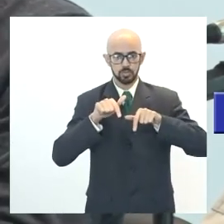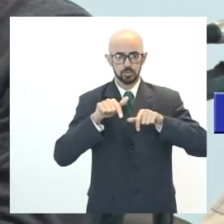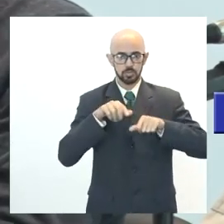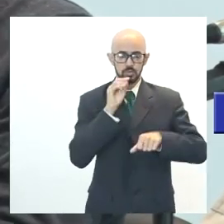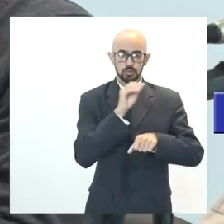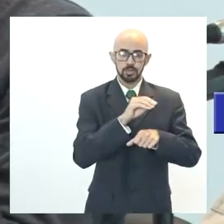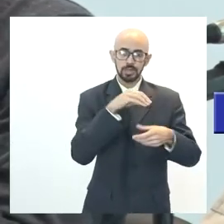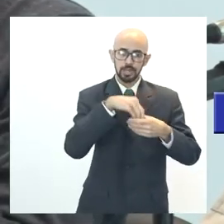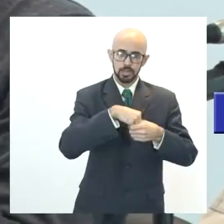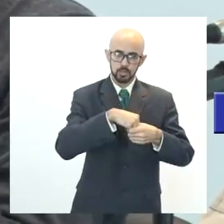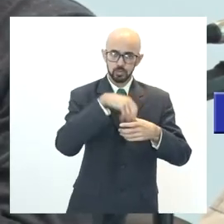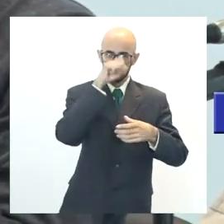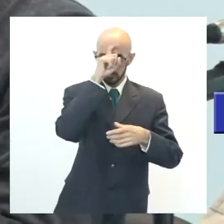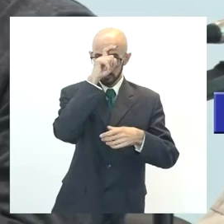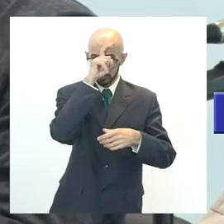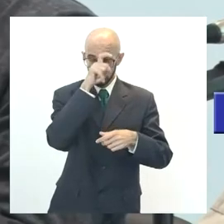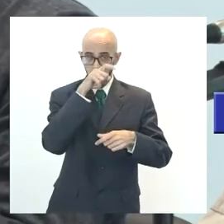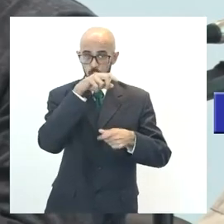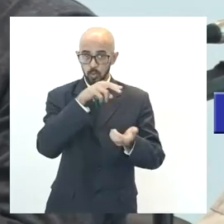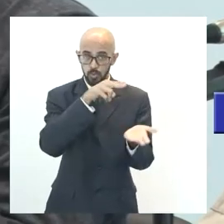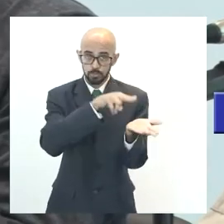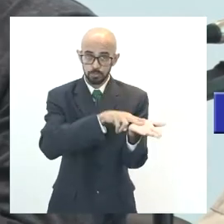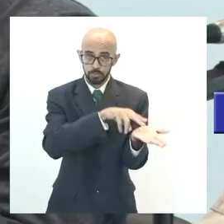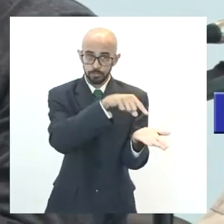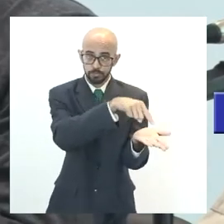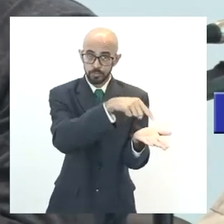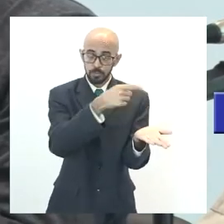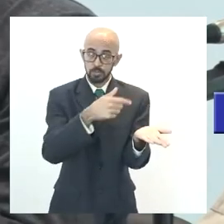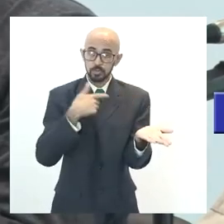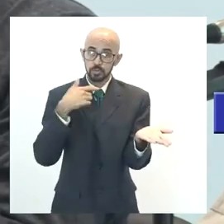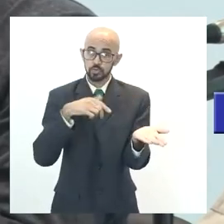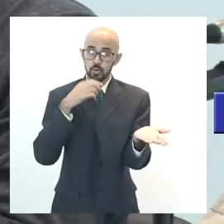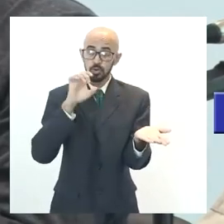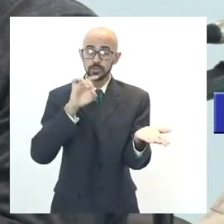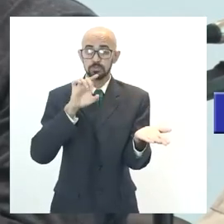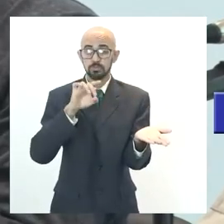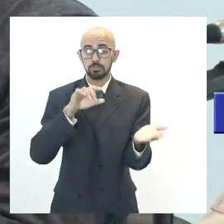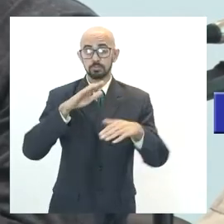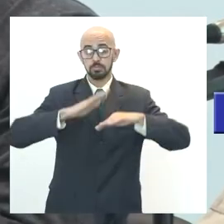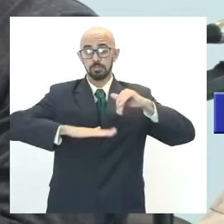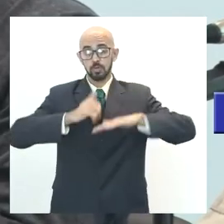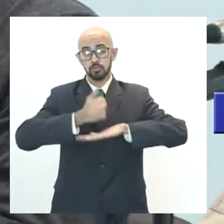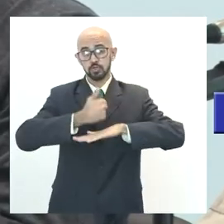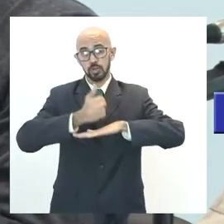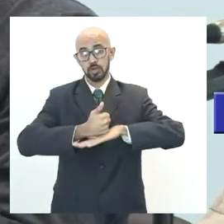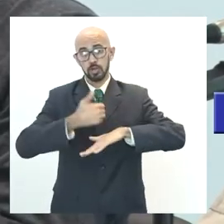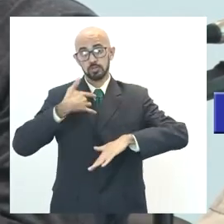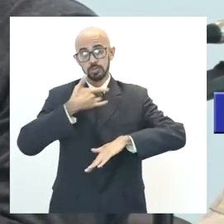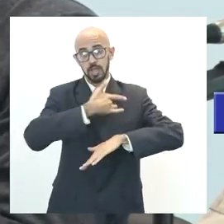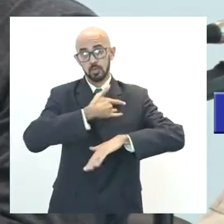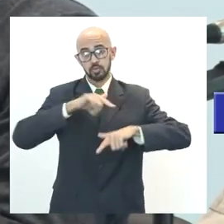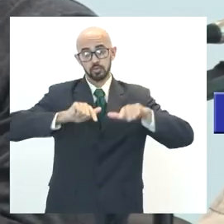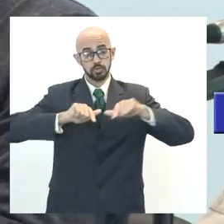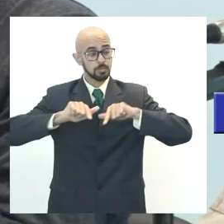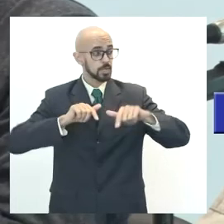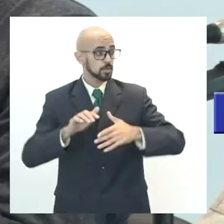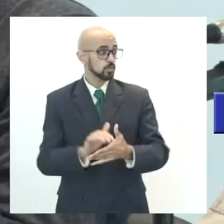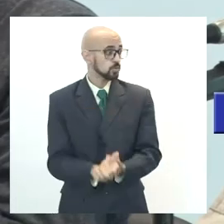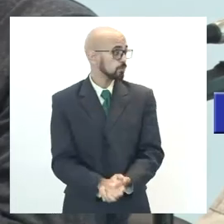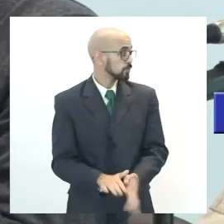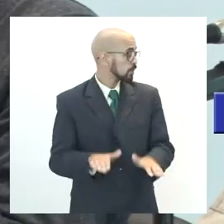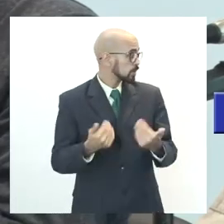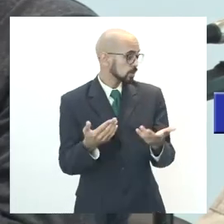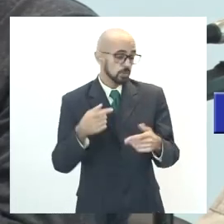cuidando de pacientes paralisado e sou especialista em São e trabalhador e lá eles Simplesmente